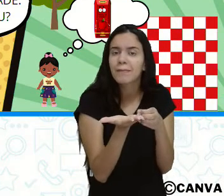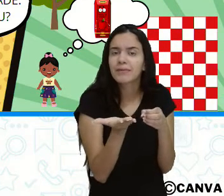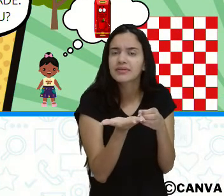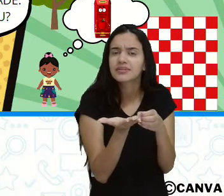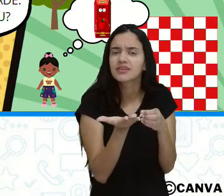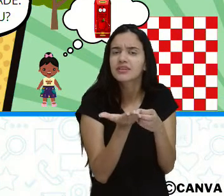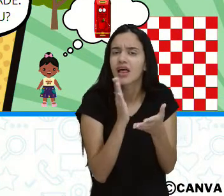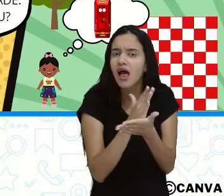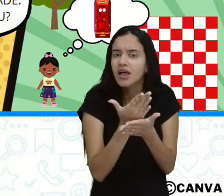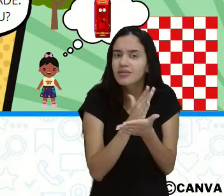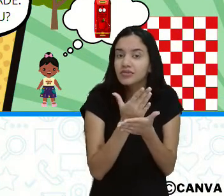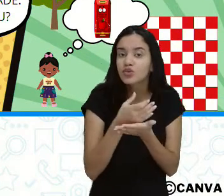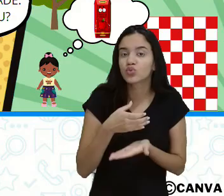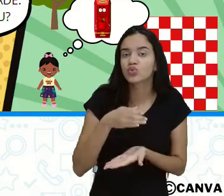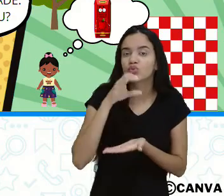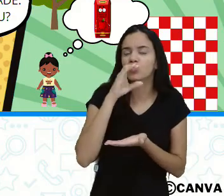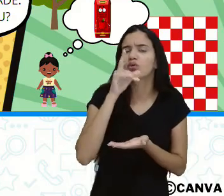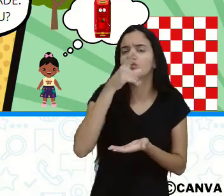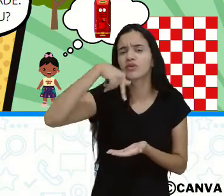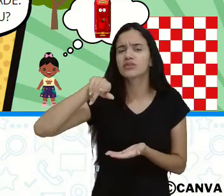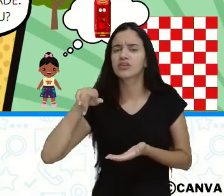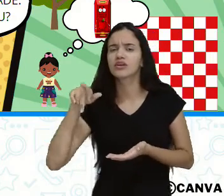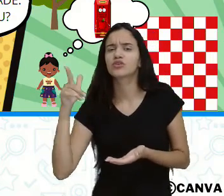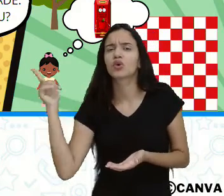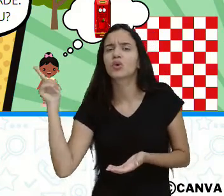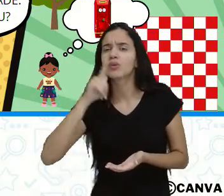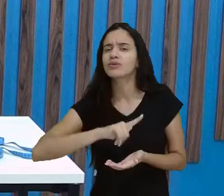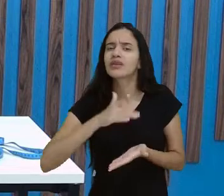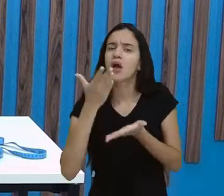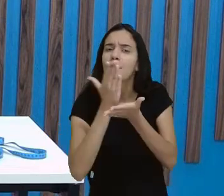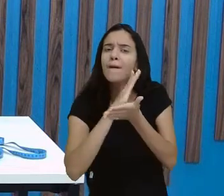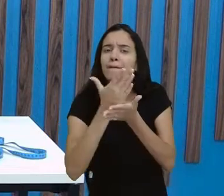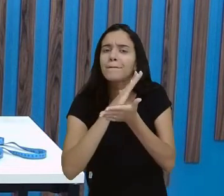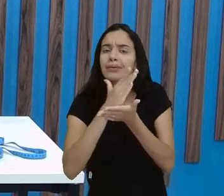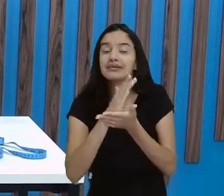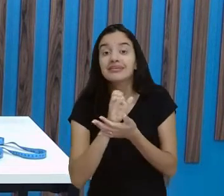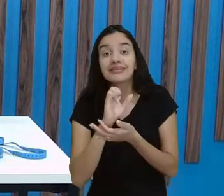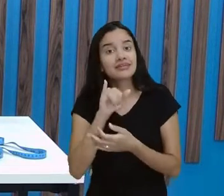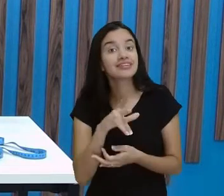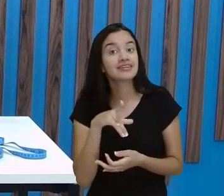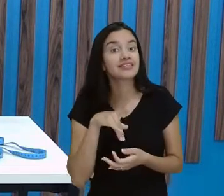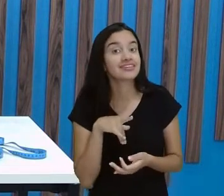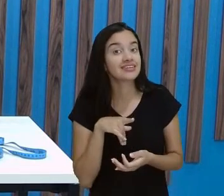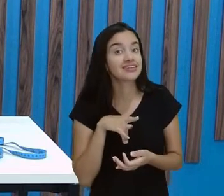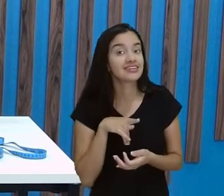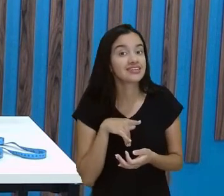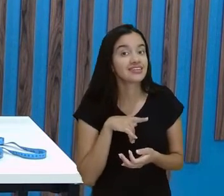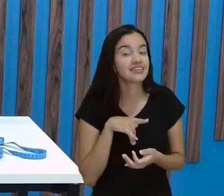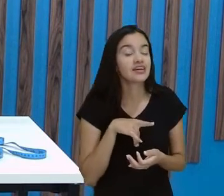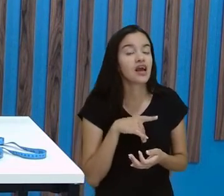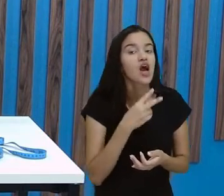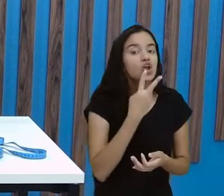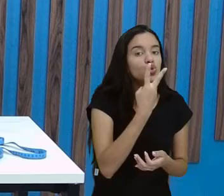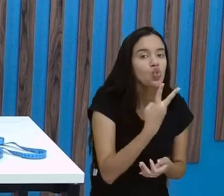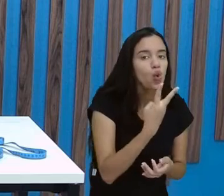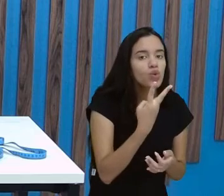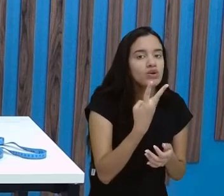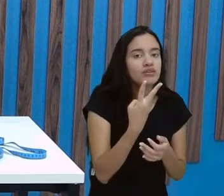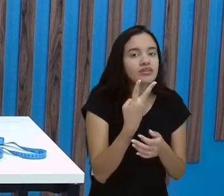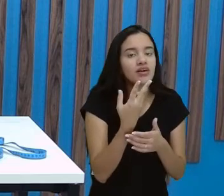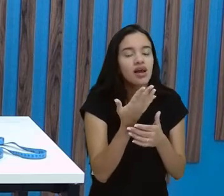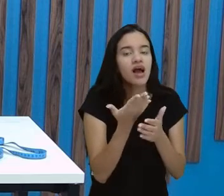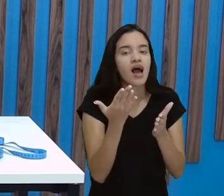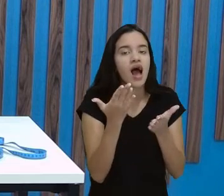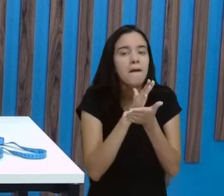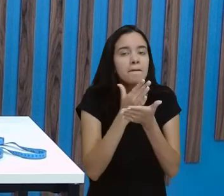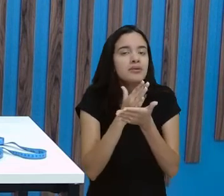Vocês conseguem aí entender o que é metade? Se tinha 2 litros, a metade de 2 litros. Então, vai sobrar